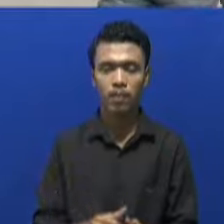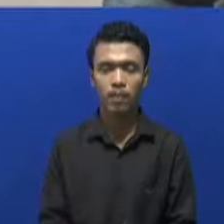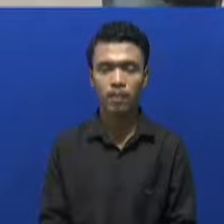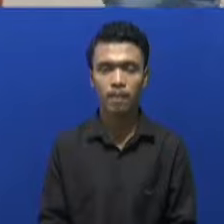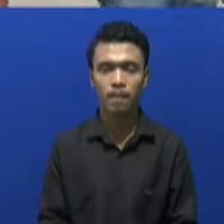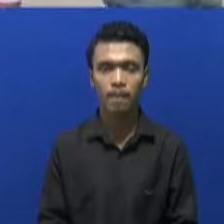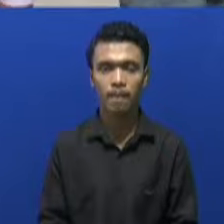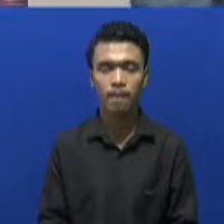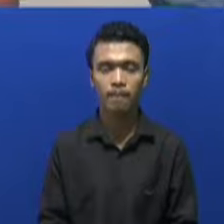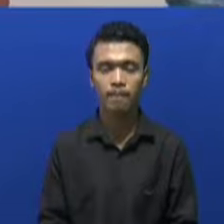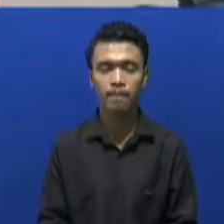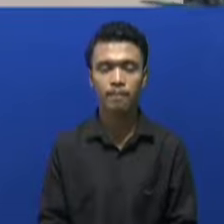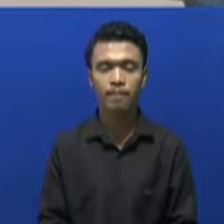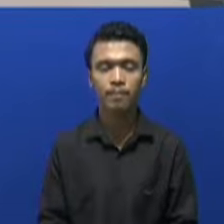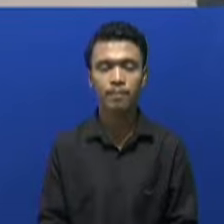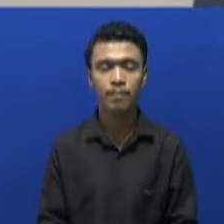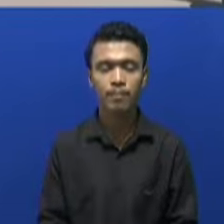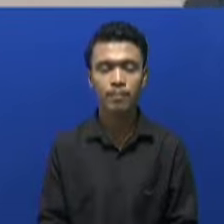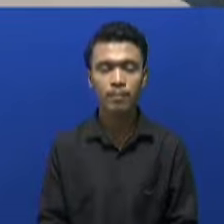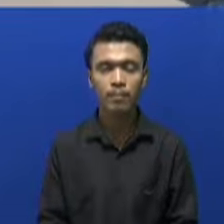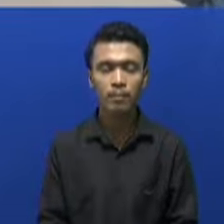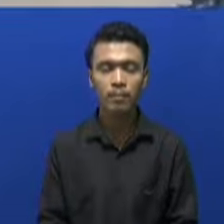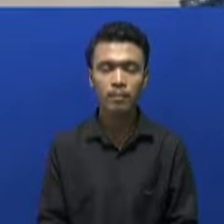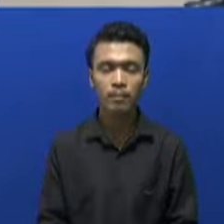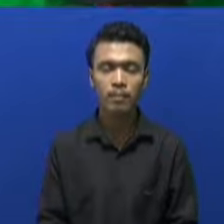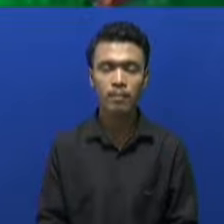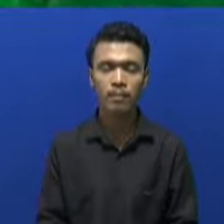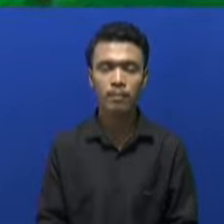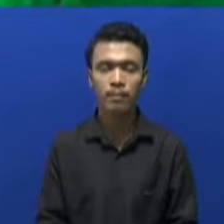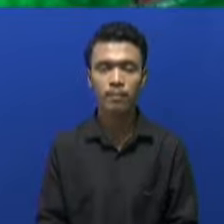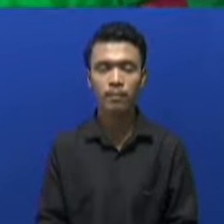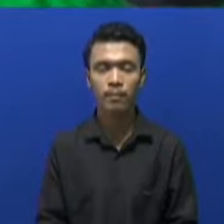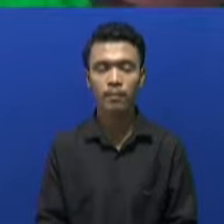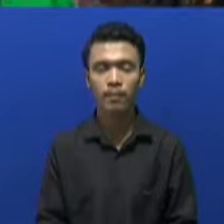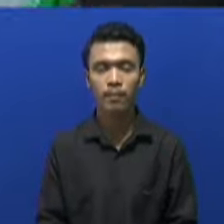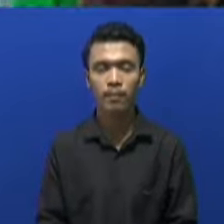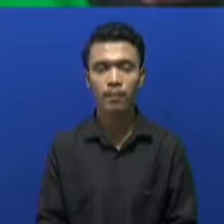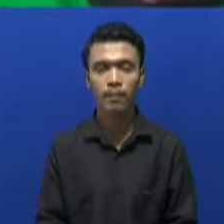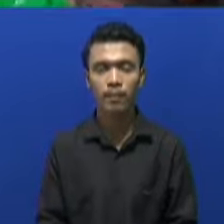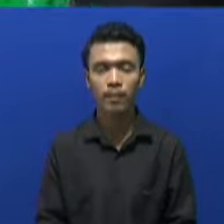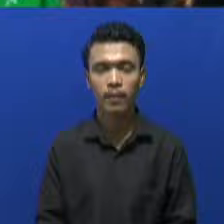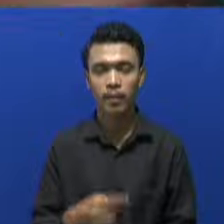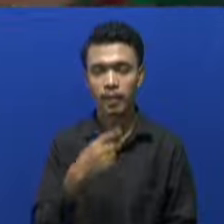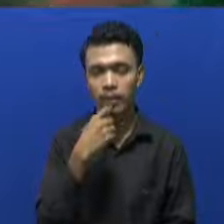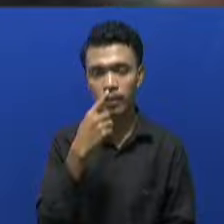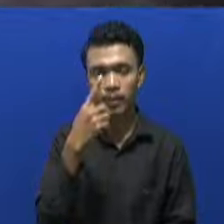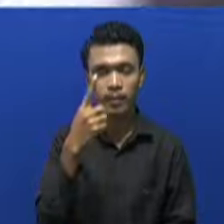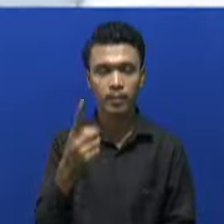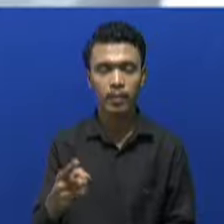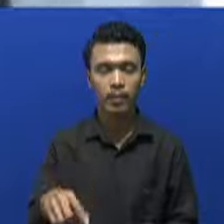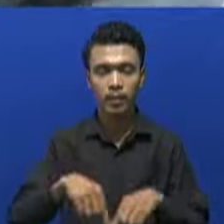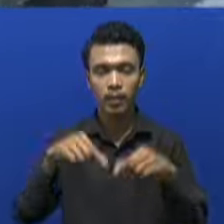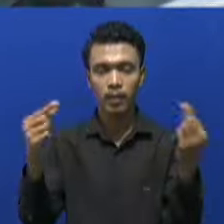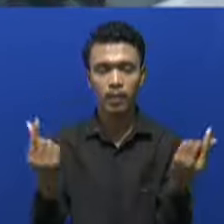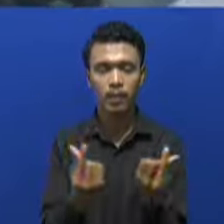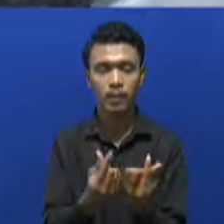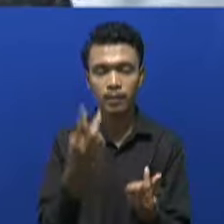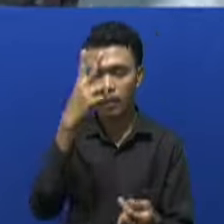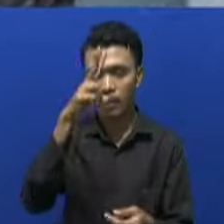Principal Baucau, assunto planeamento e investimento no desenvolvimento integrado, Eduardo Felipe Ximenes Hateten. Equipa